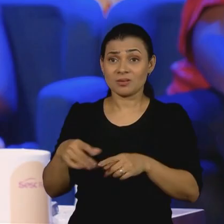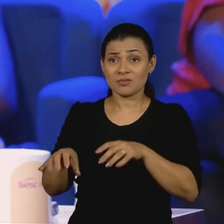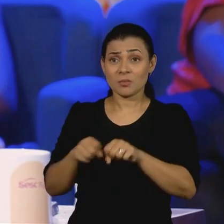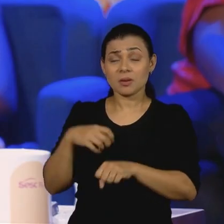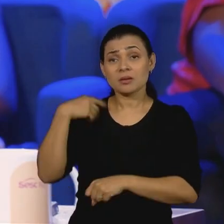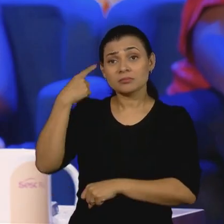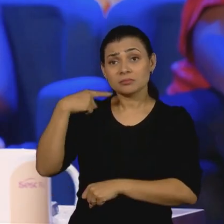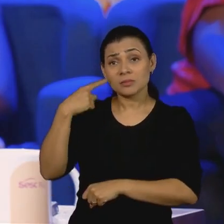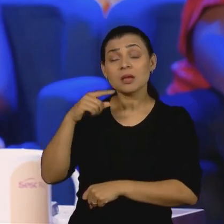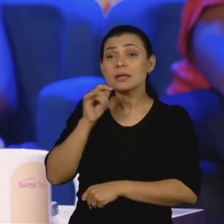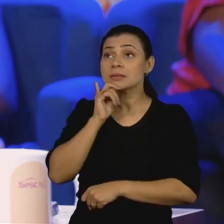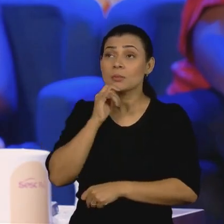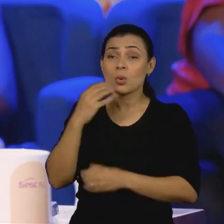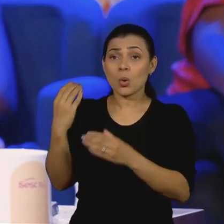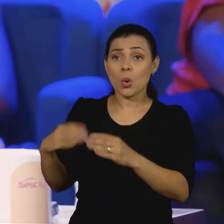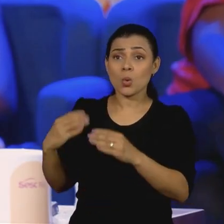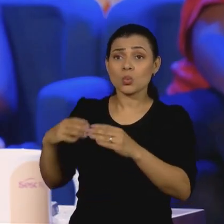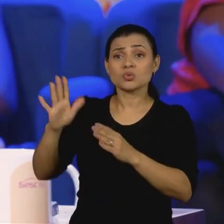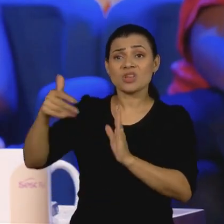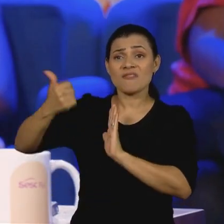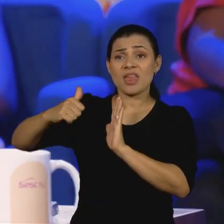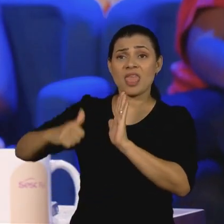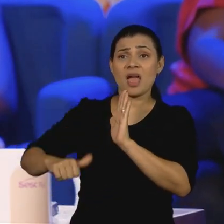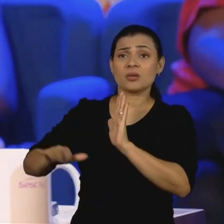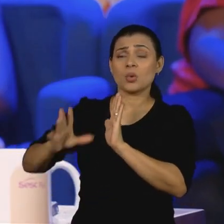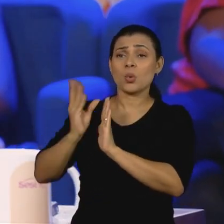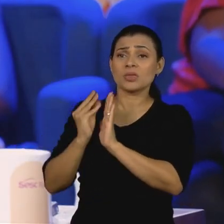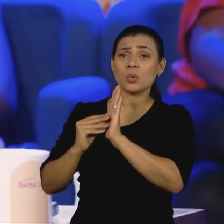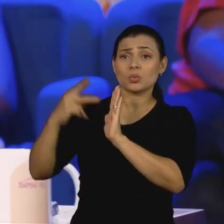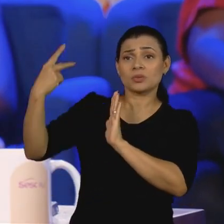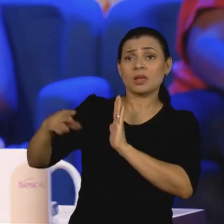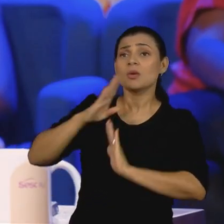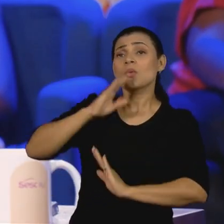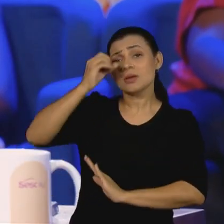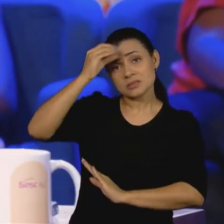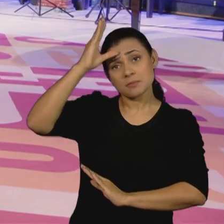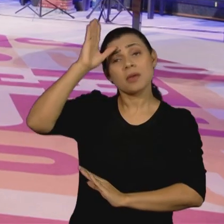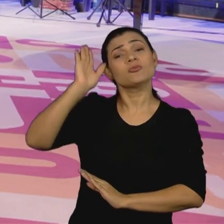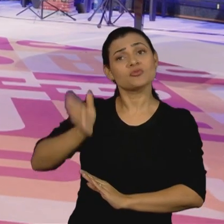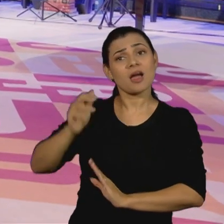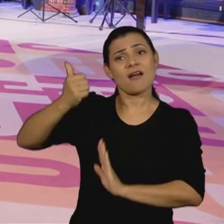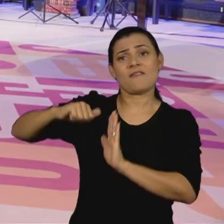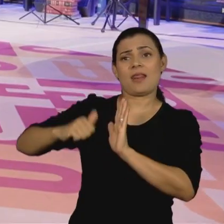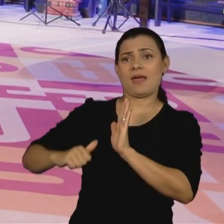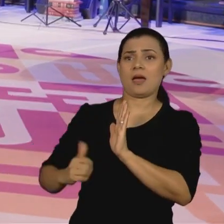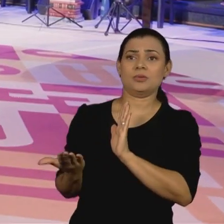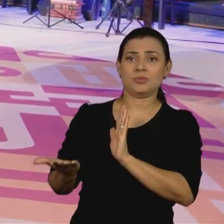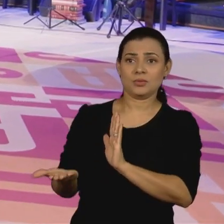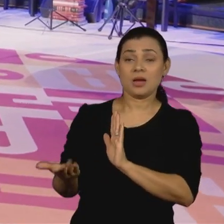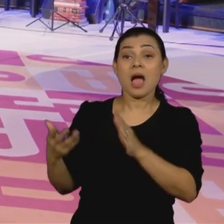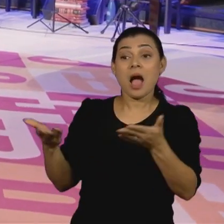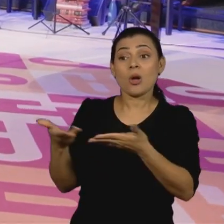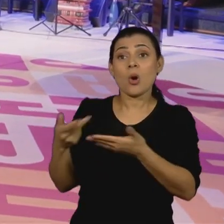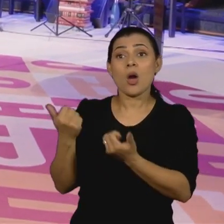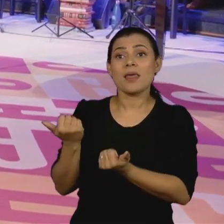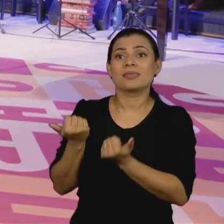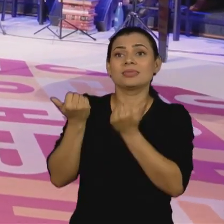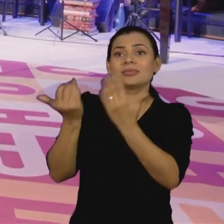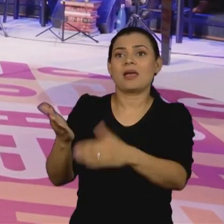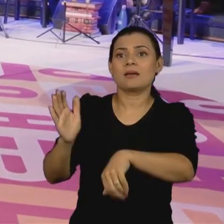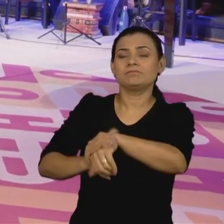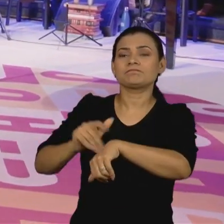no concurso ele já foi avaliado, ele já tem um conhecimento. Você precisa dar a ele as ferramentas